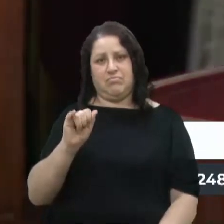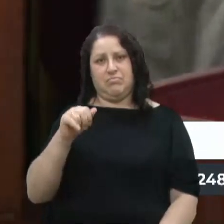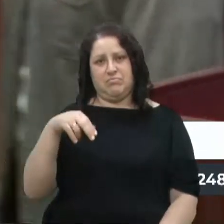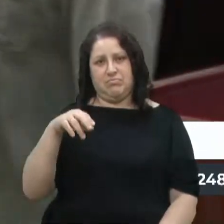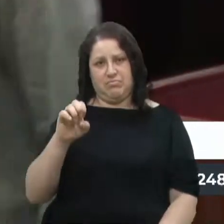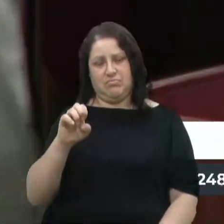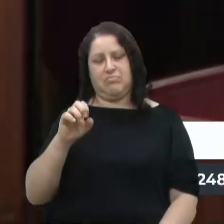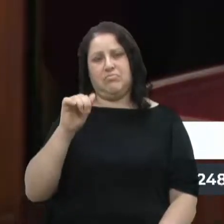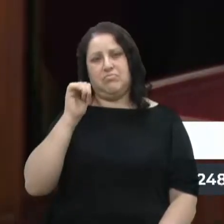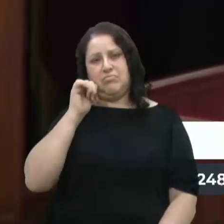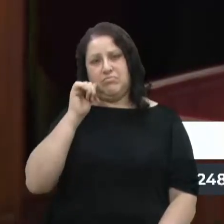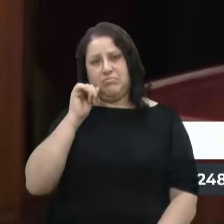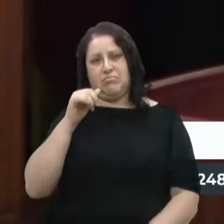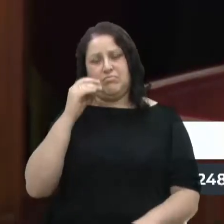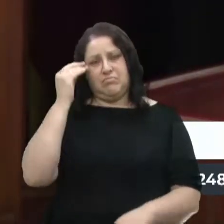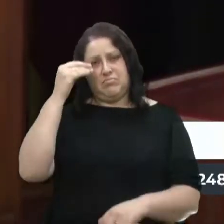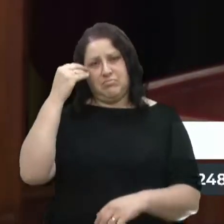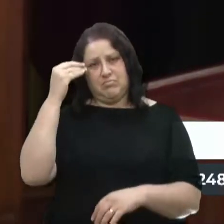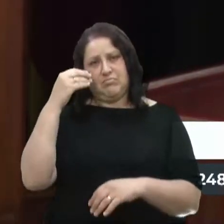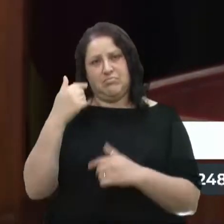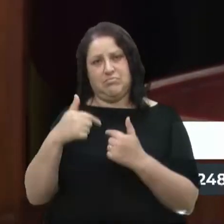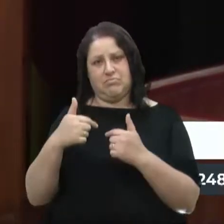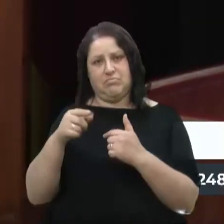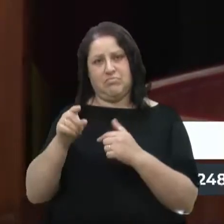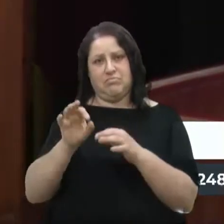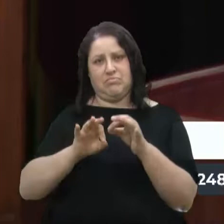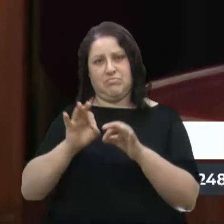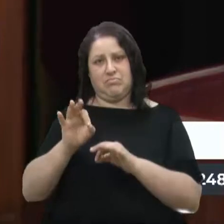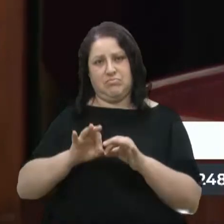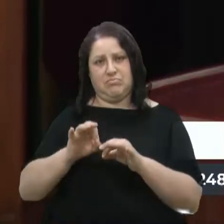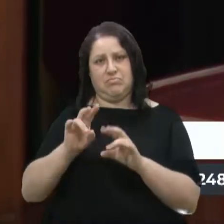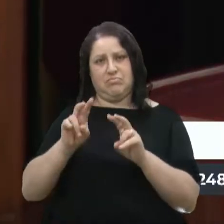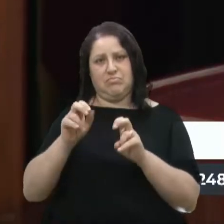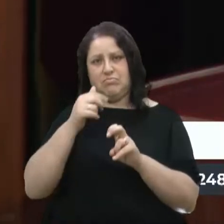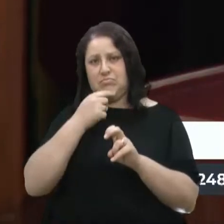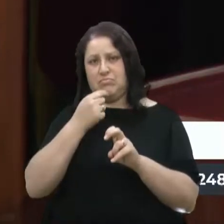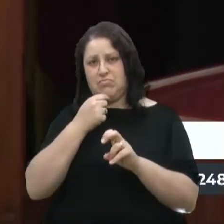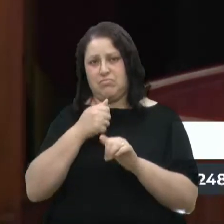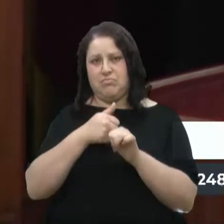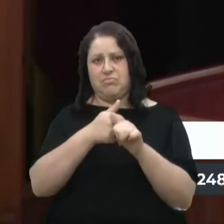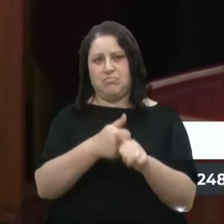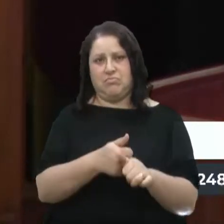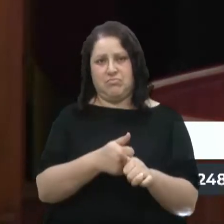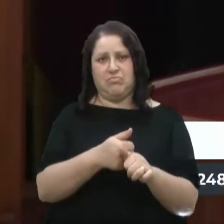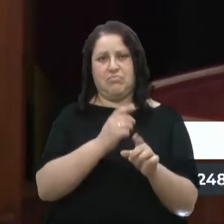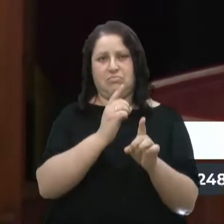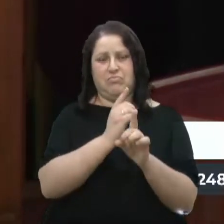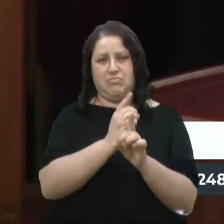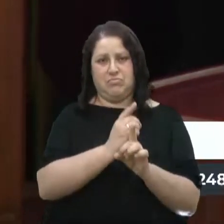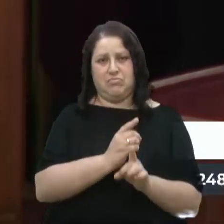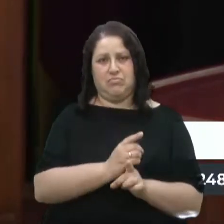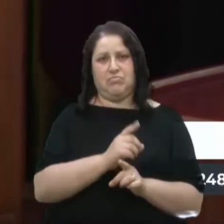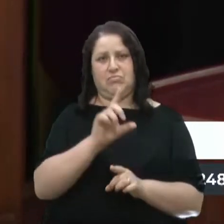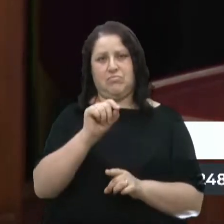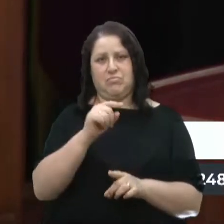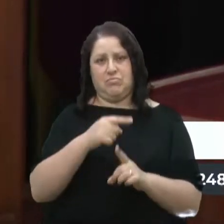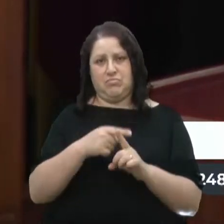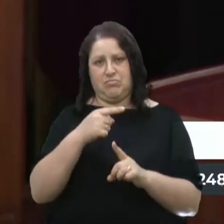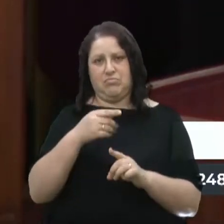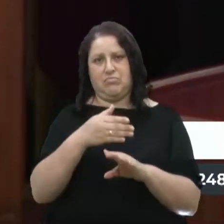esse projeto, com relação aos homens que acompanham esses encontros, são 10 encontros